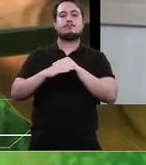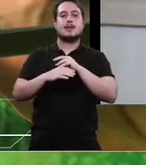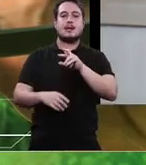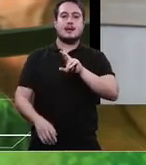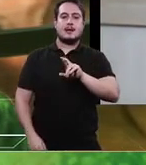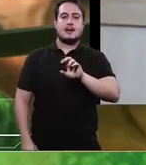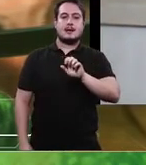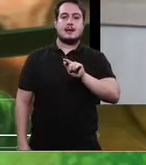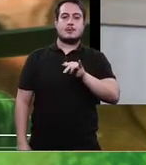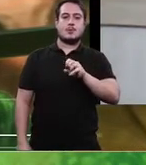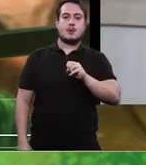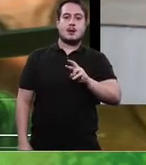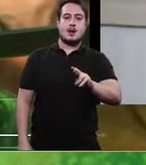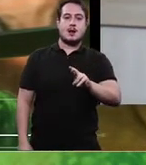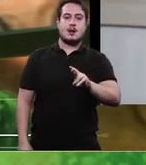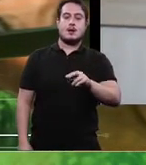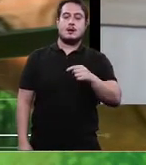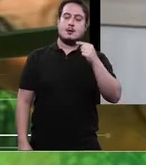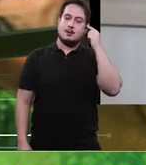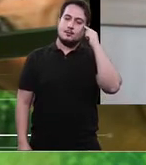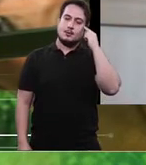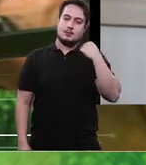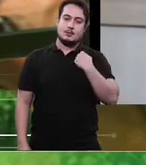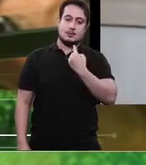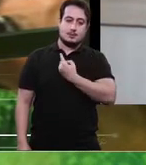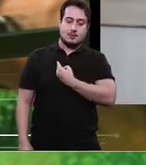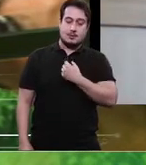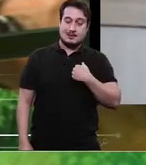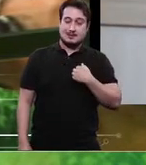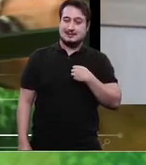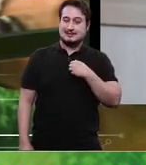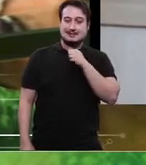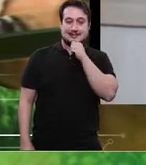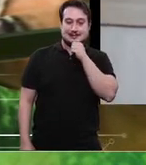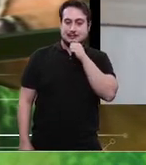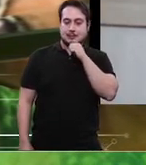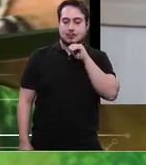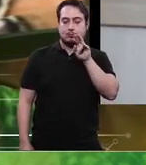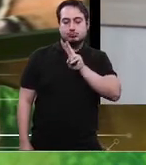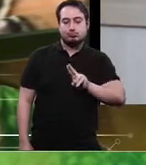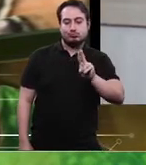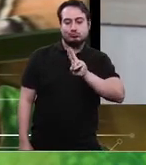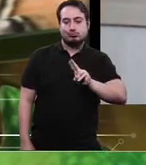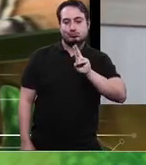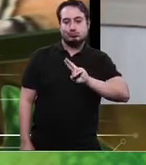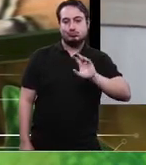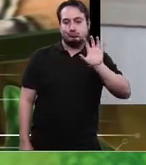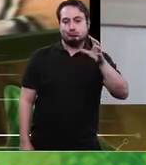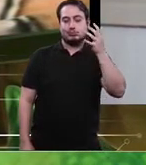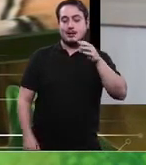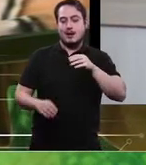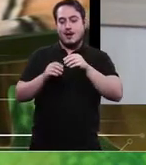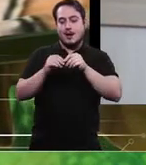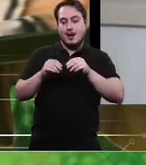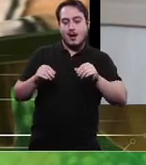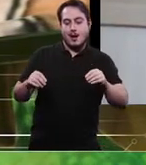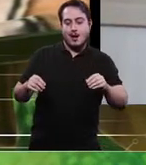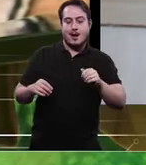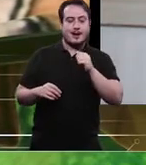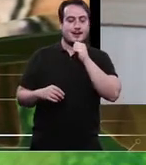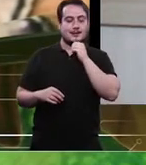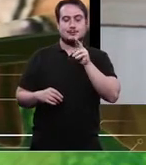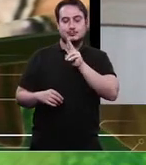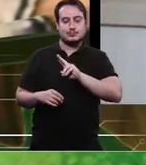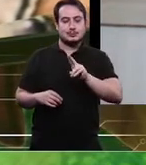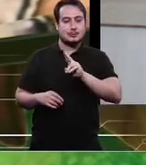penso que nós ainda não estamos explorando devidamente a área disponibilizada dentro da legalidade